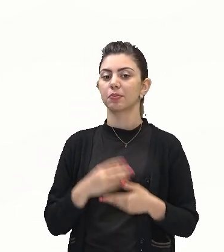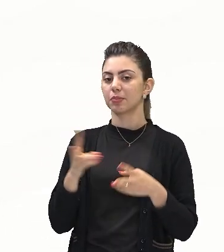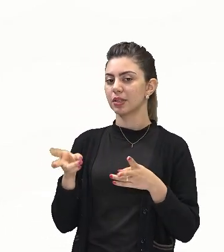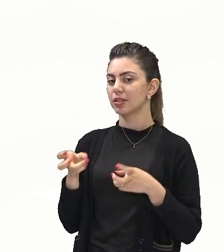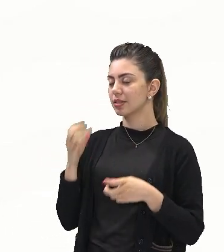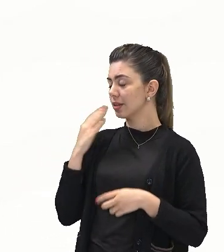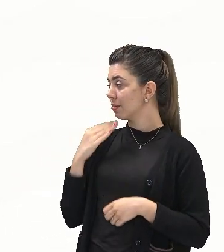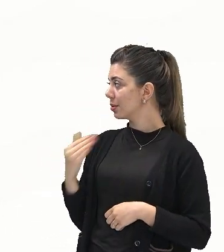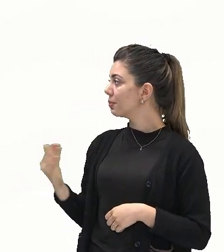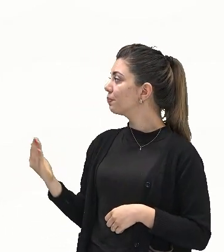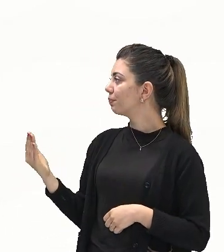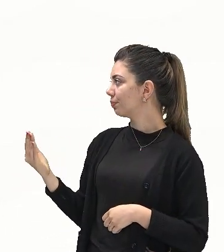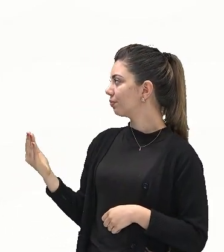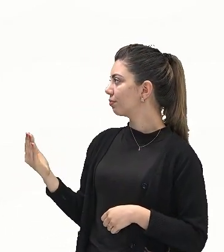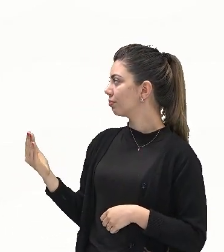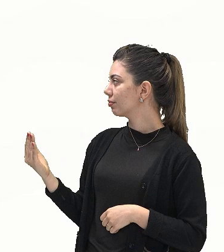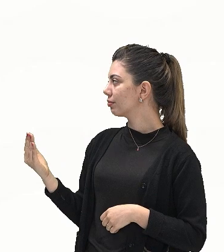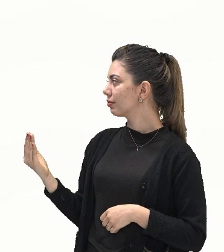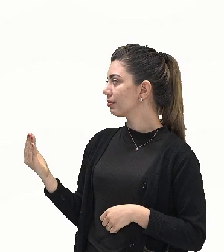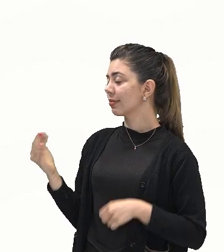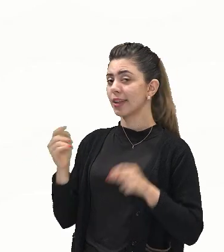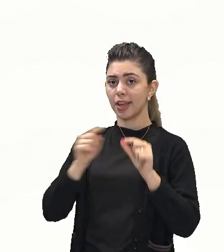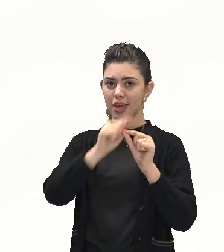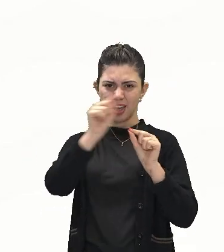há nada arredondado.